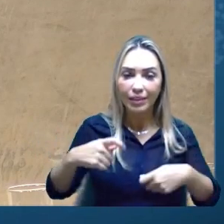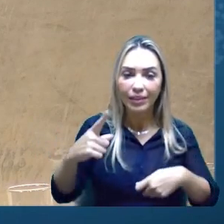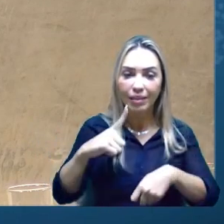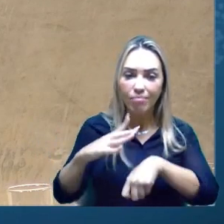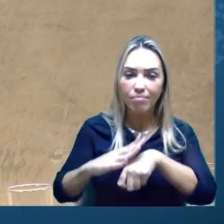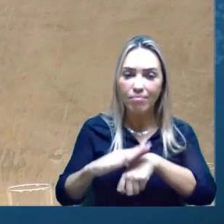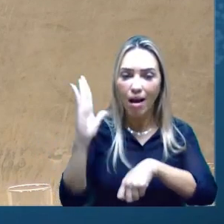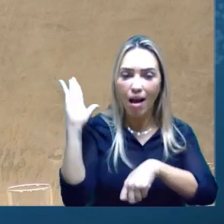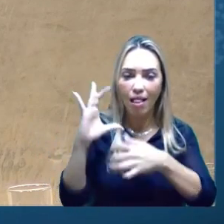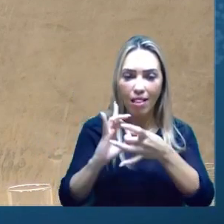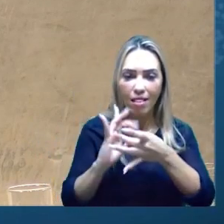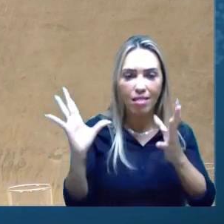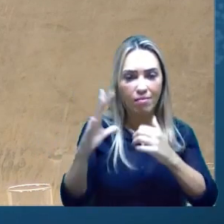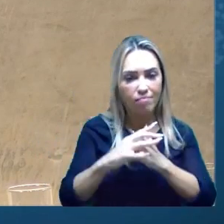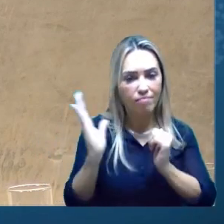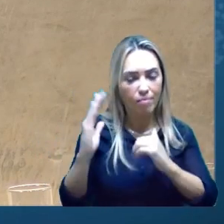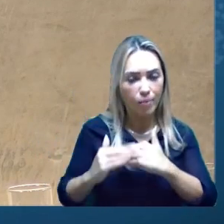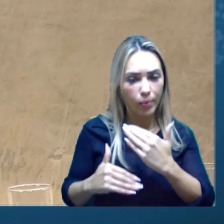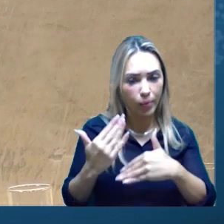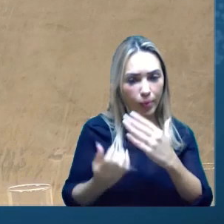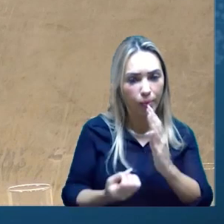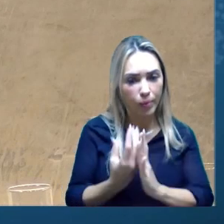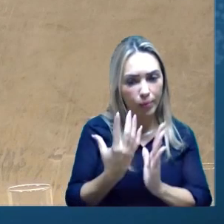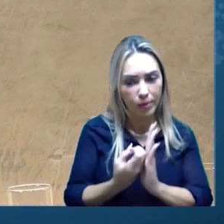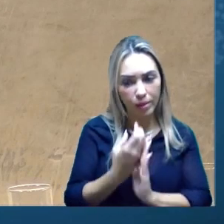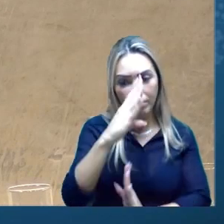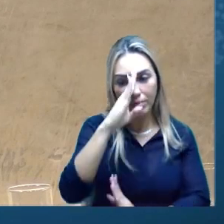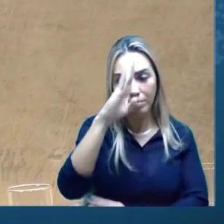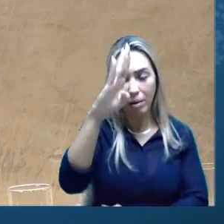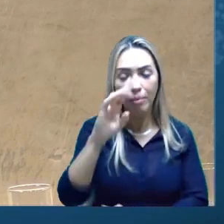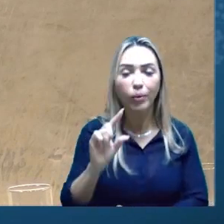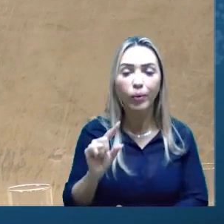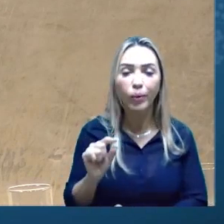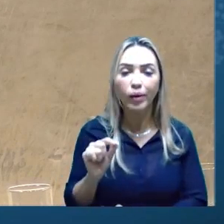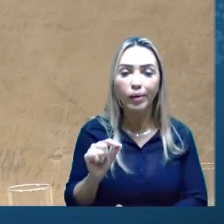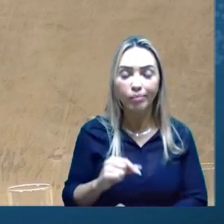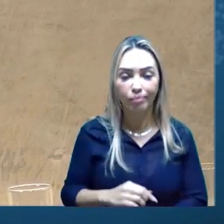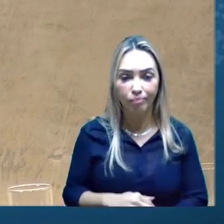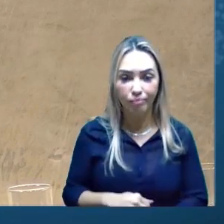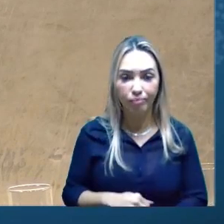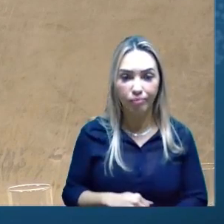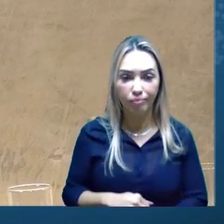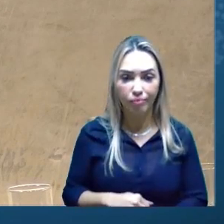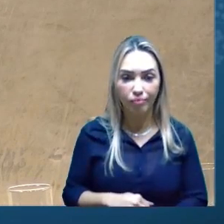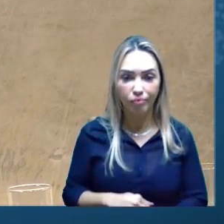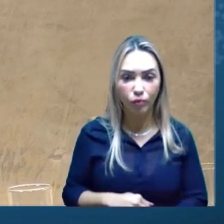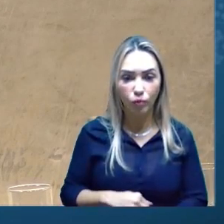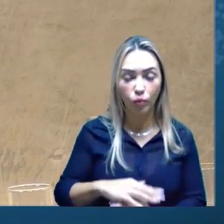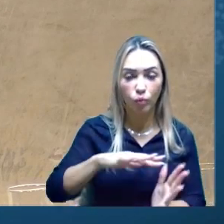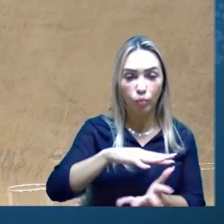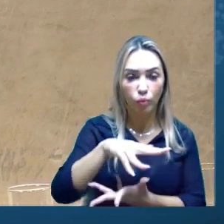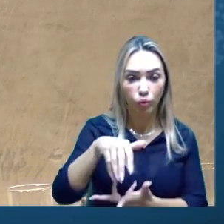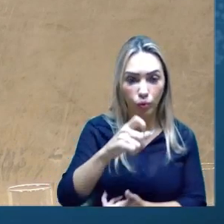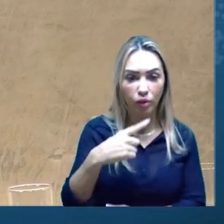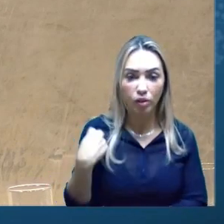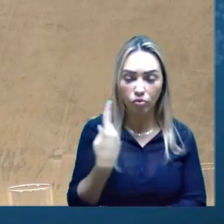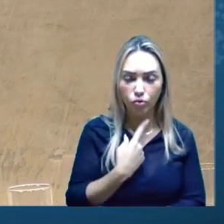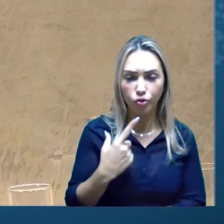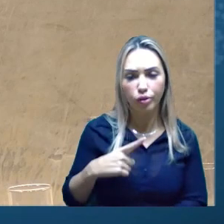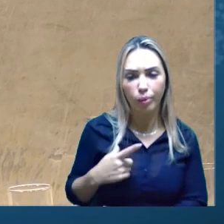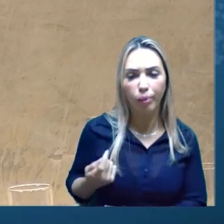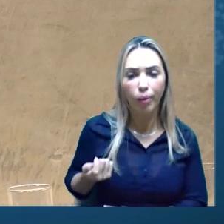na sua produção, principalmente no sul global, onde a gente tem